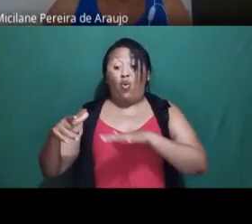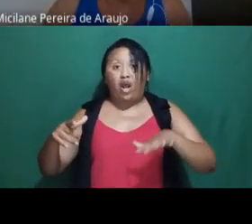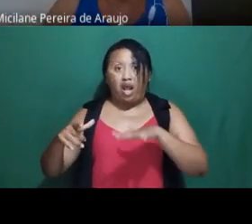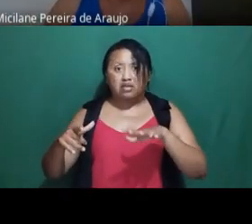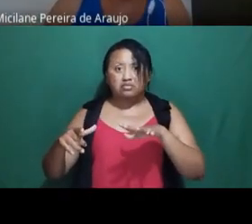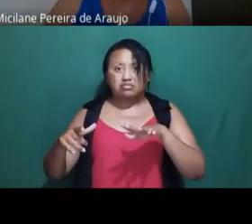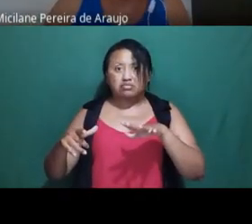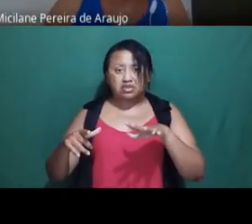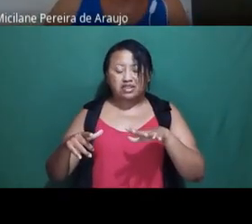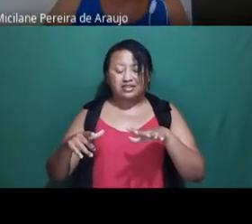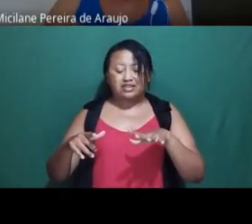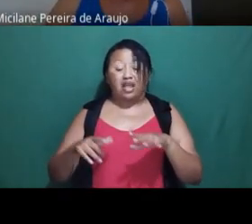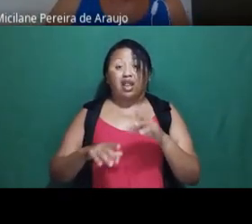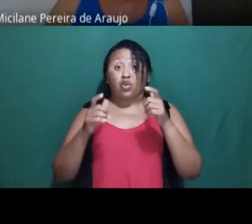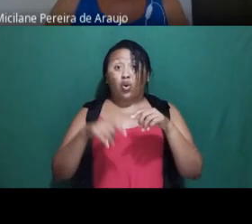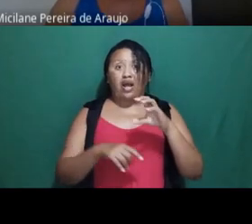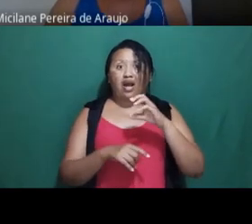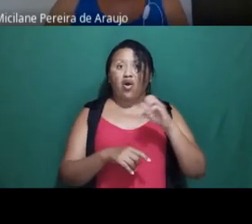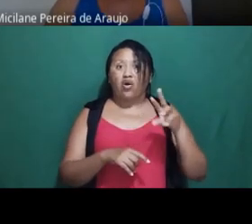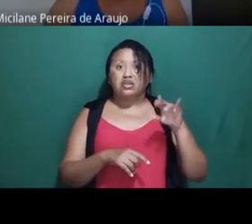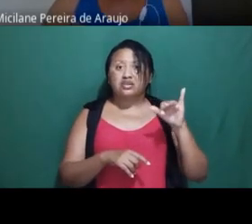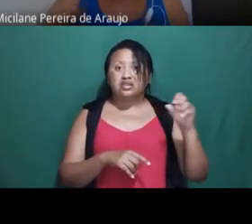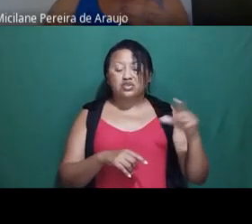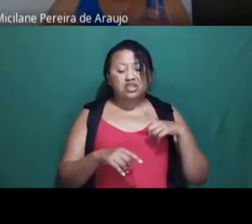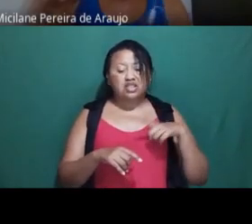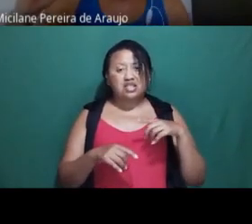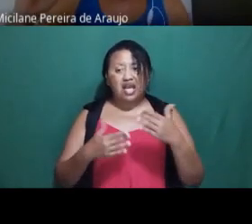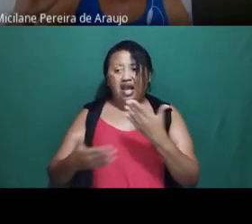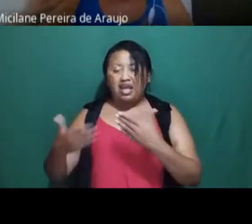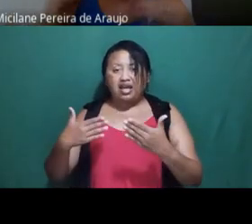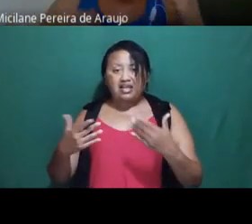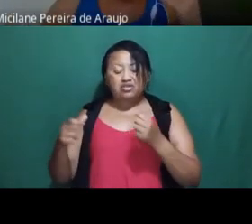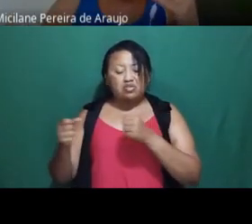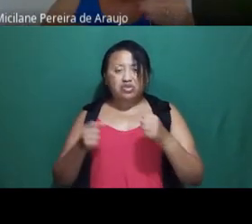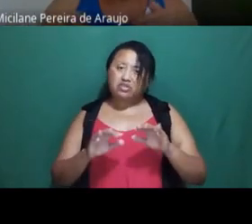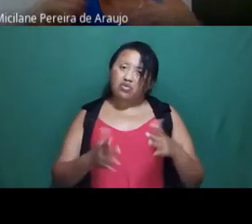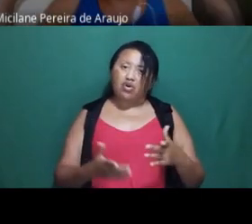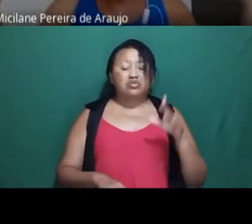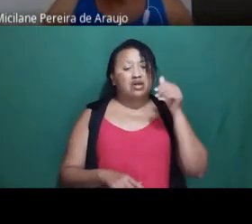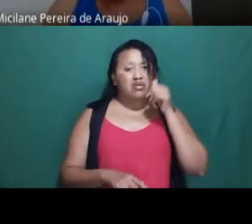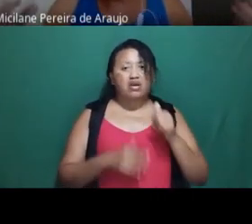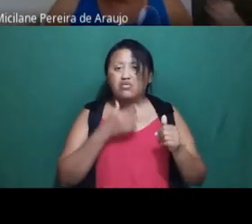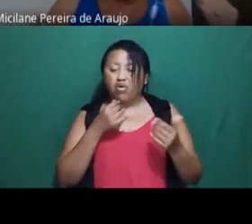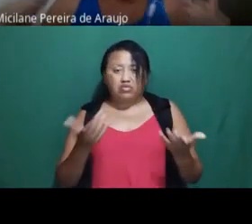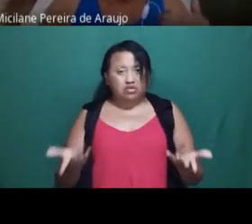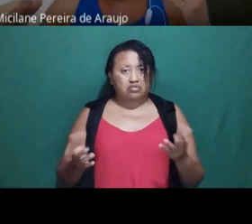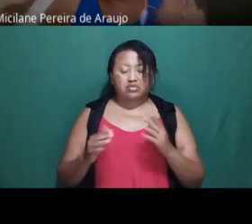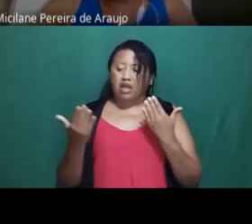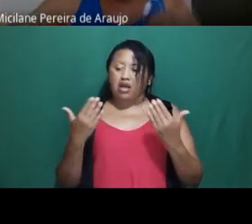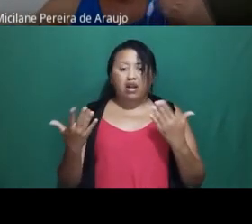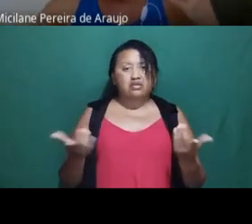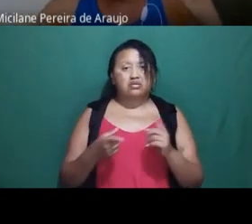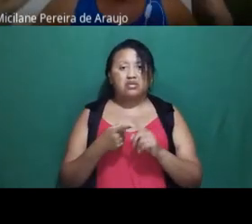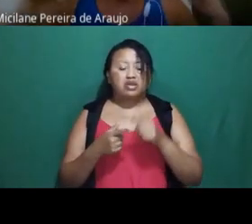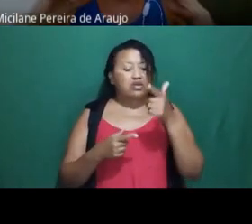apodrecido onde vive as relações de poder sim tanto de bertolências em relação